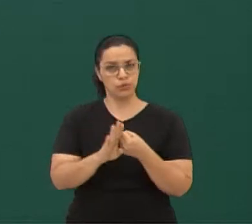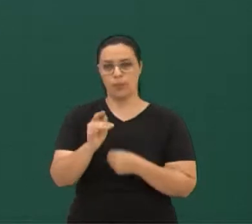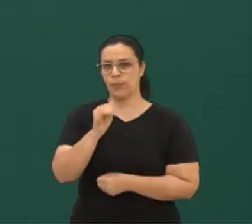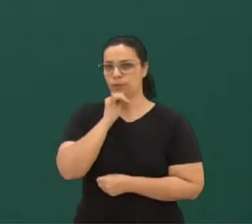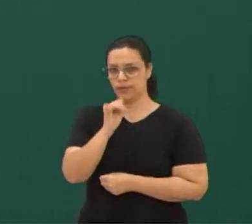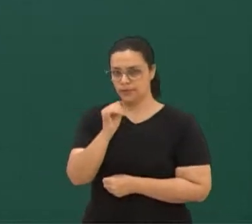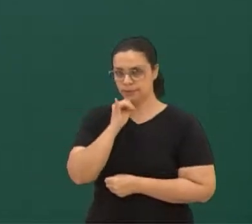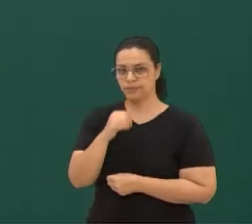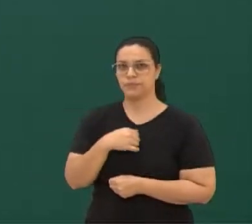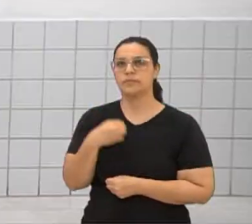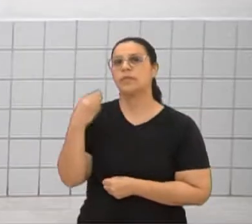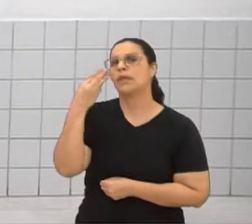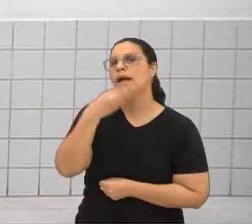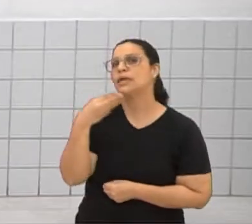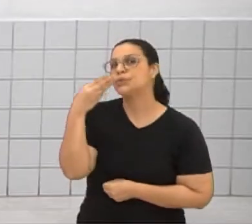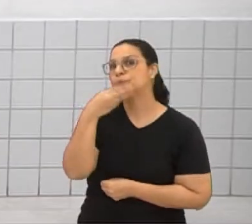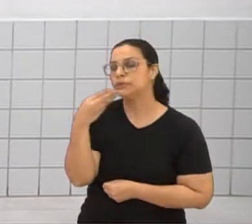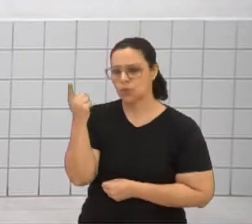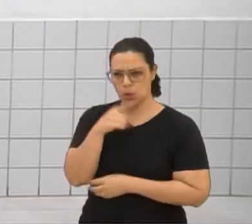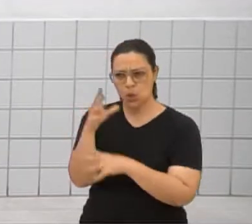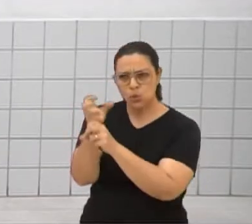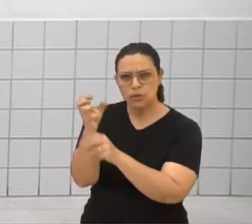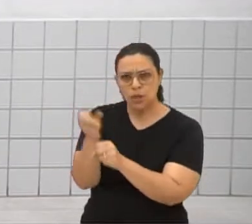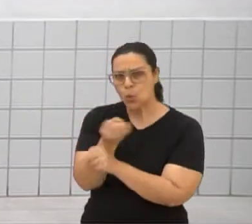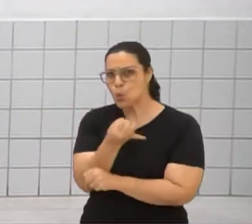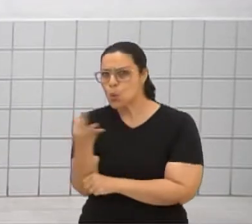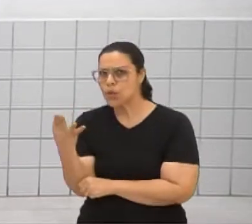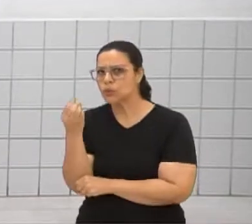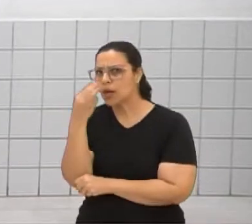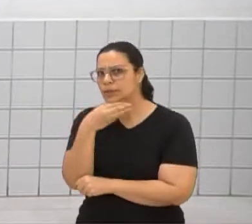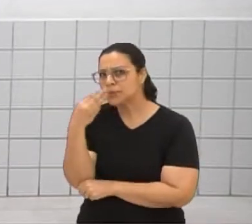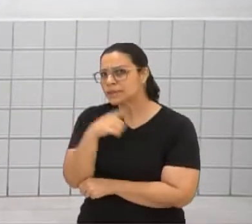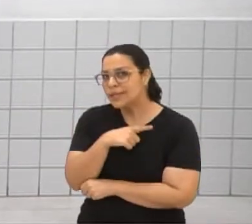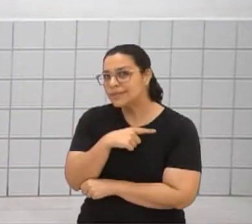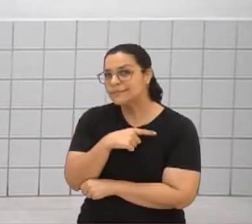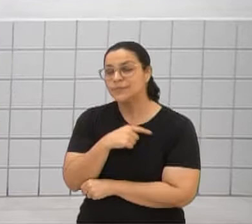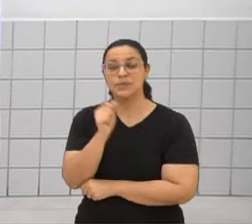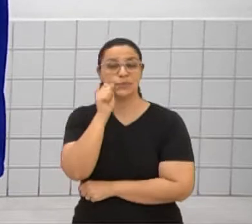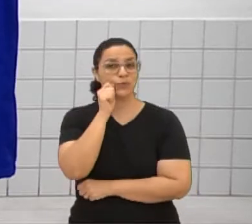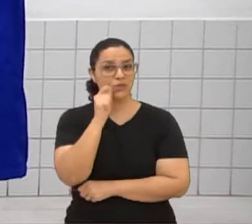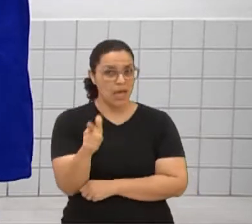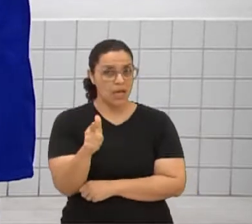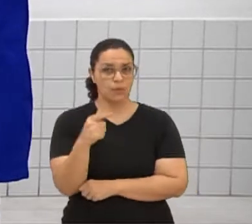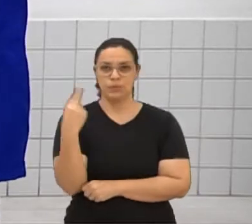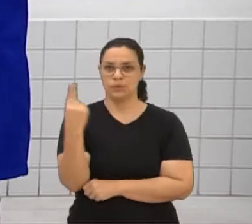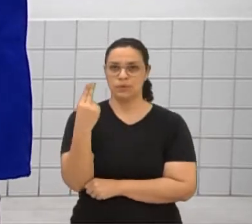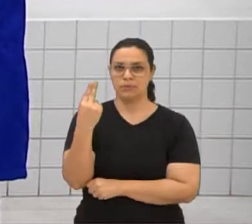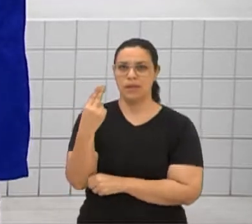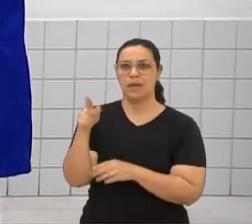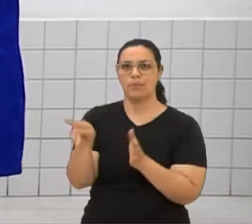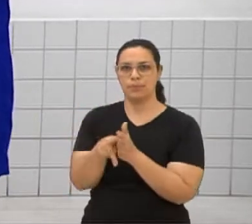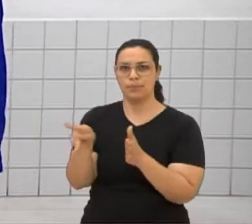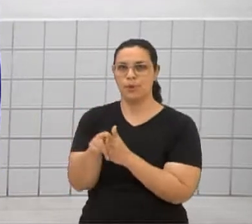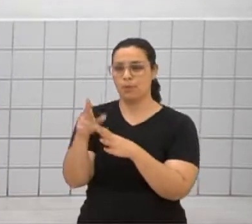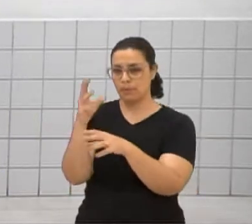por exemplo açúcar não dá para contar aí na verdade Tchau você